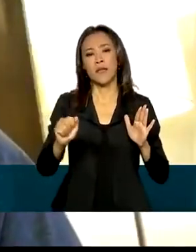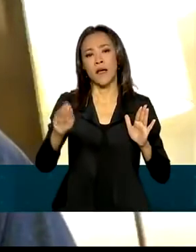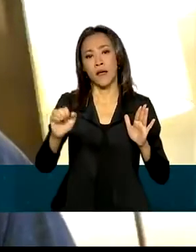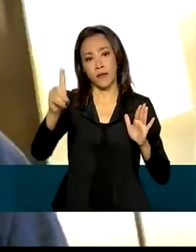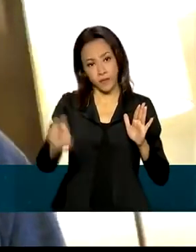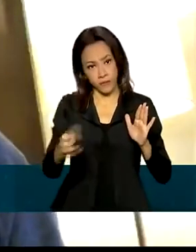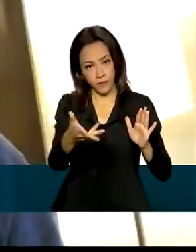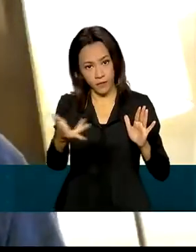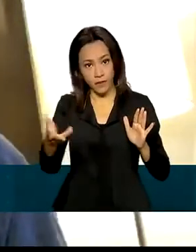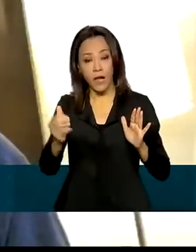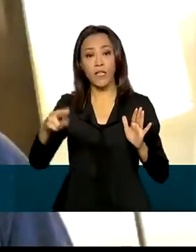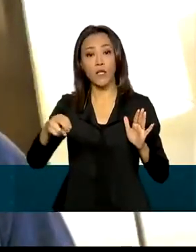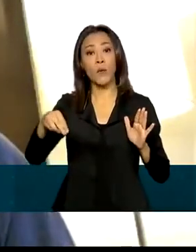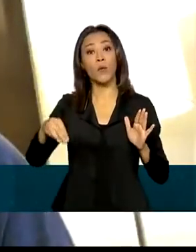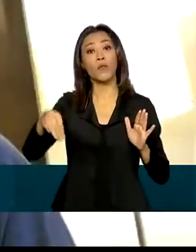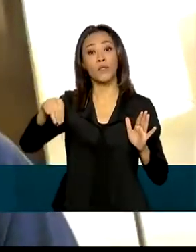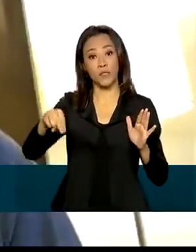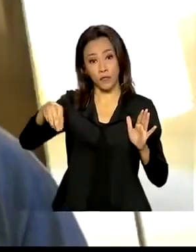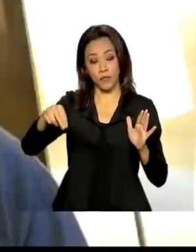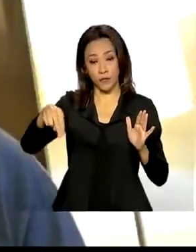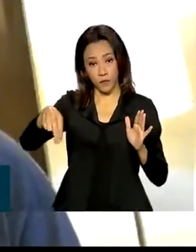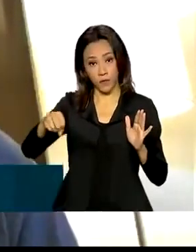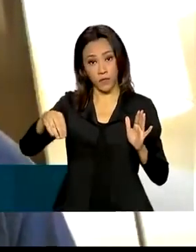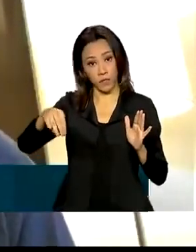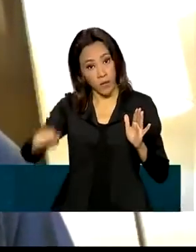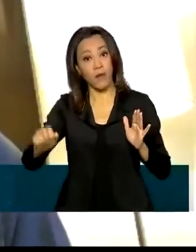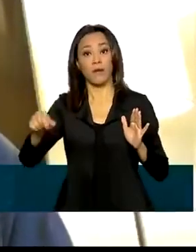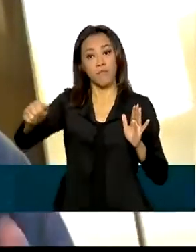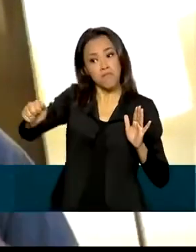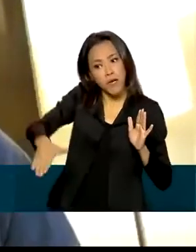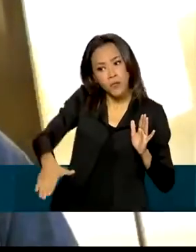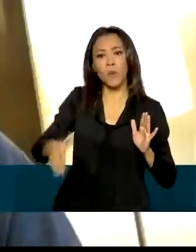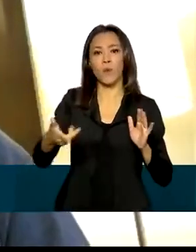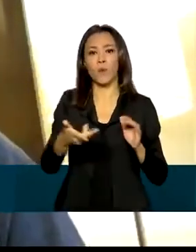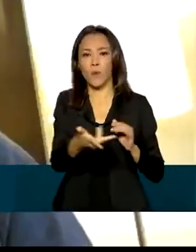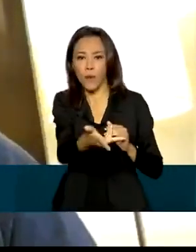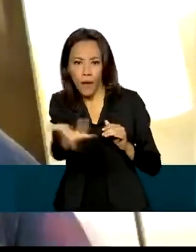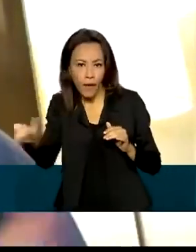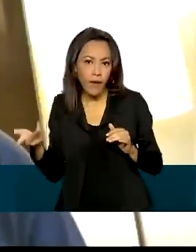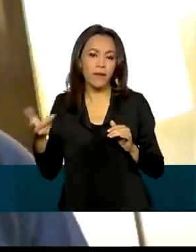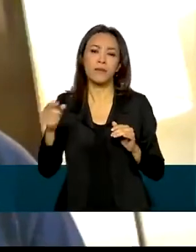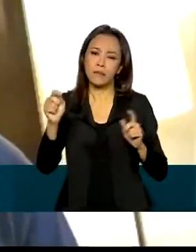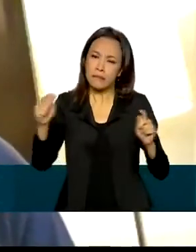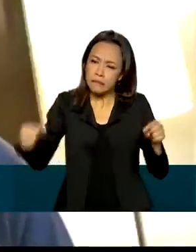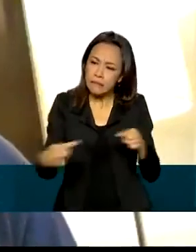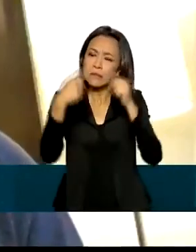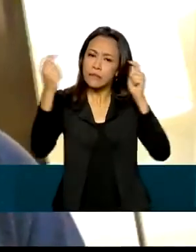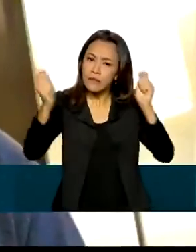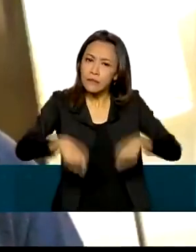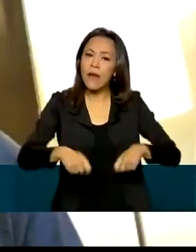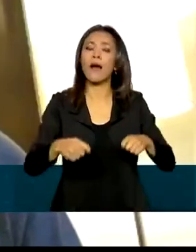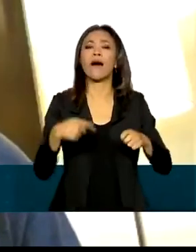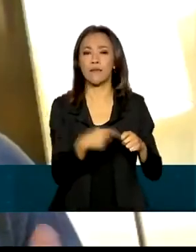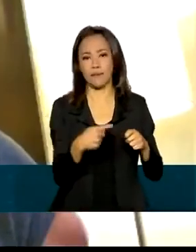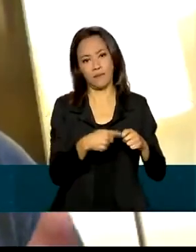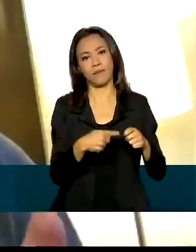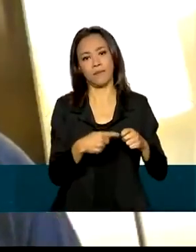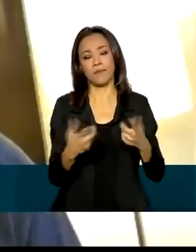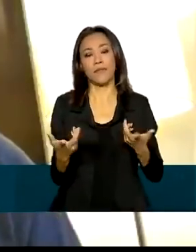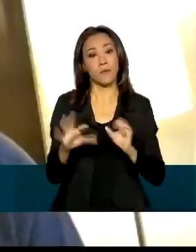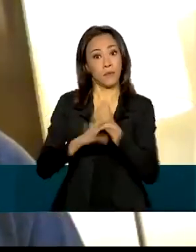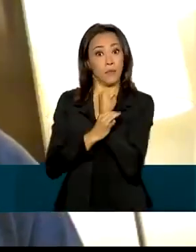de pontos que tornavam essa sociedades mais caras e portanto apesar de elas serem as mais adequadas para startup do ponto